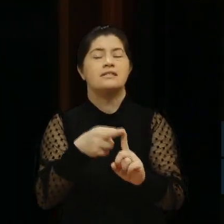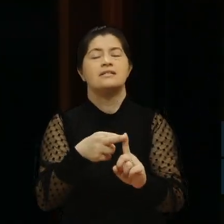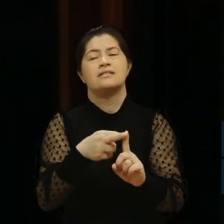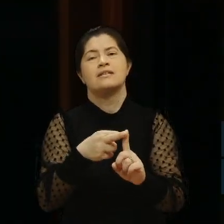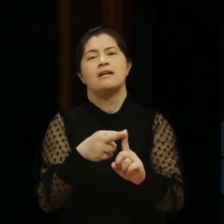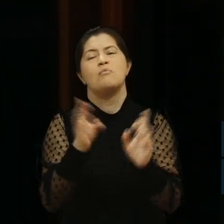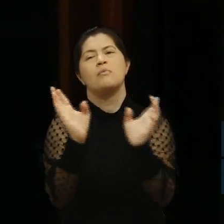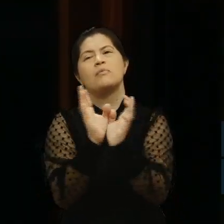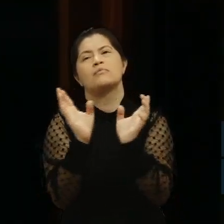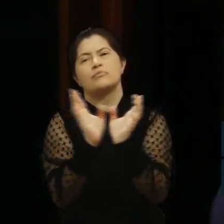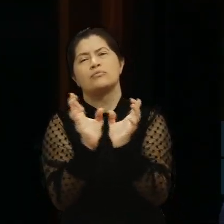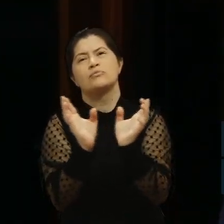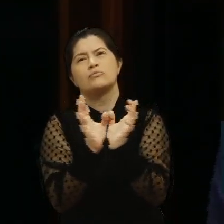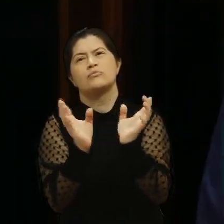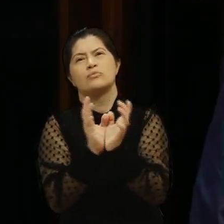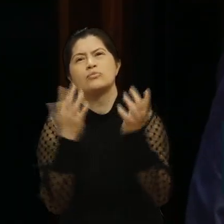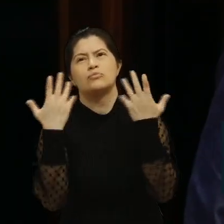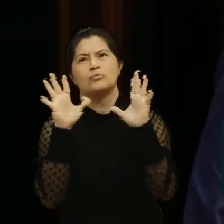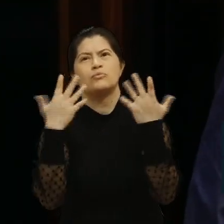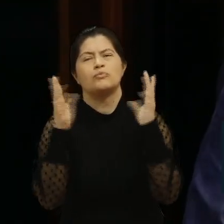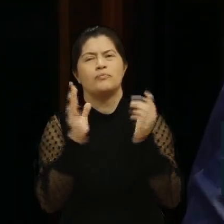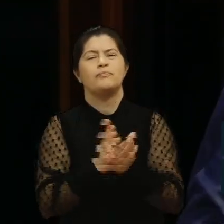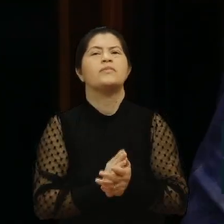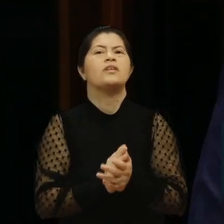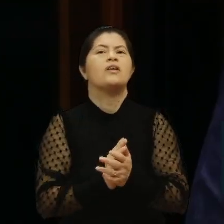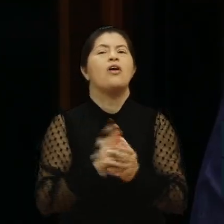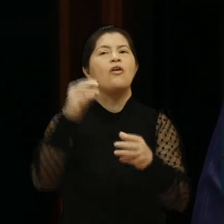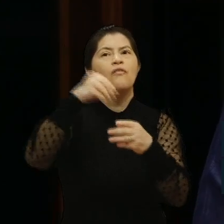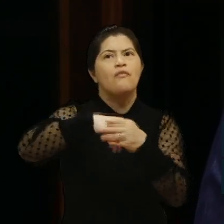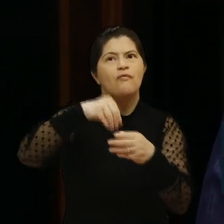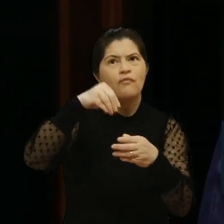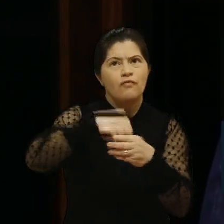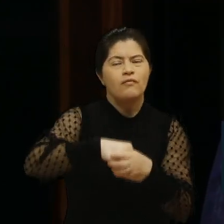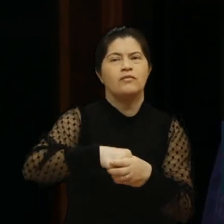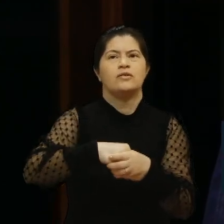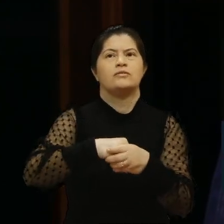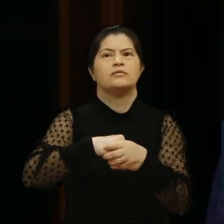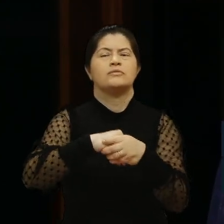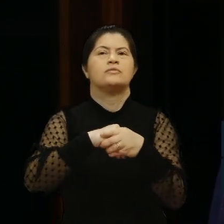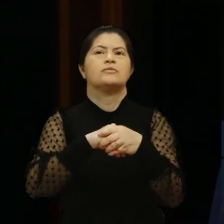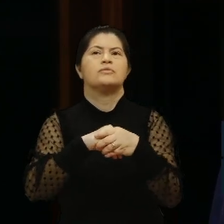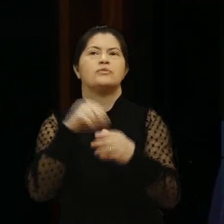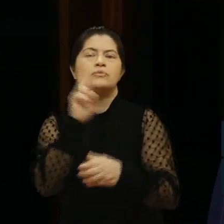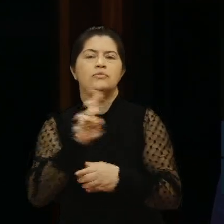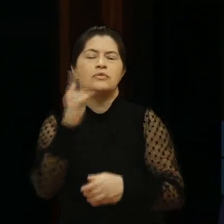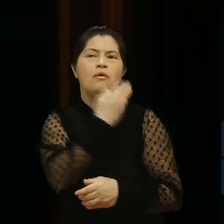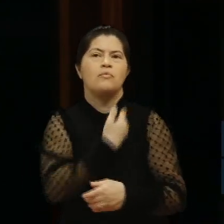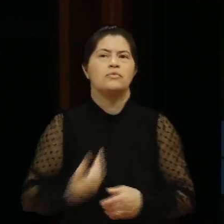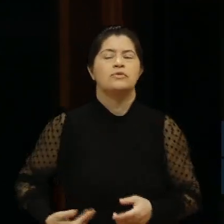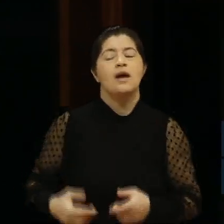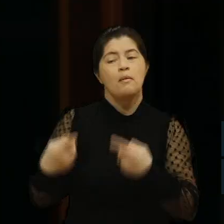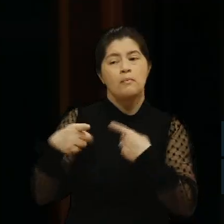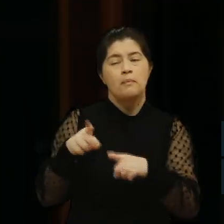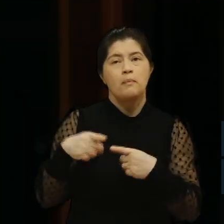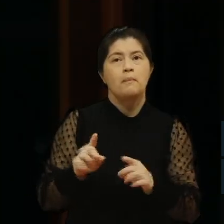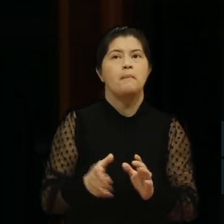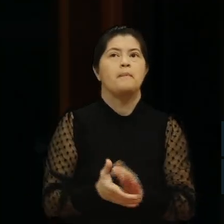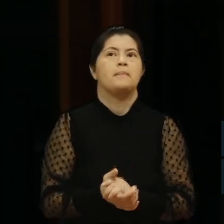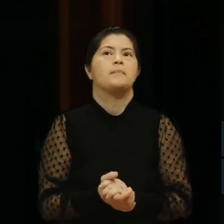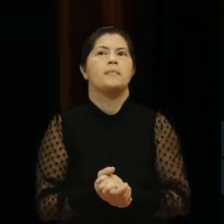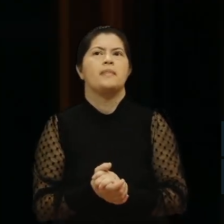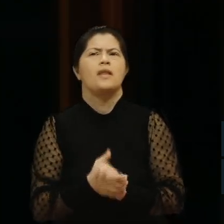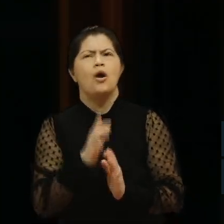colegas e dizer que no momento oportuno eu voto pela utilidade pública da Associação de Umbanda, que fui eu que provoquei, e de